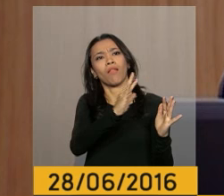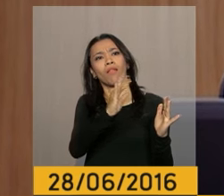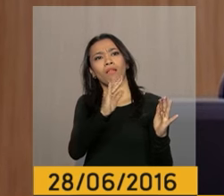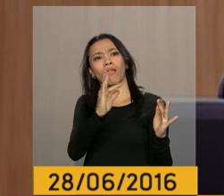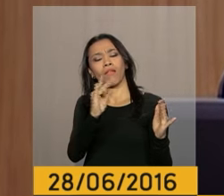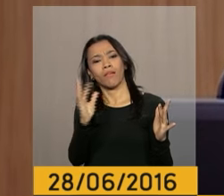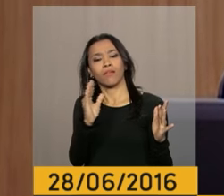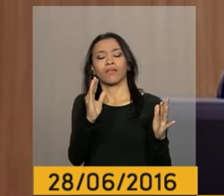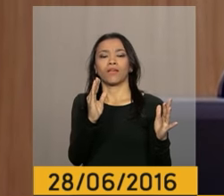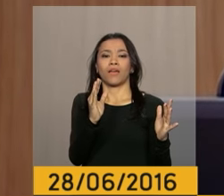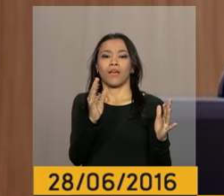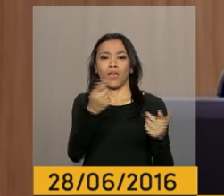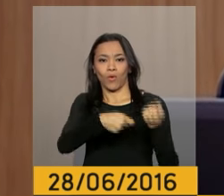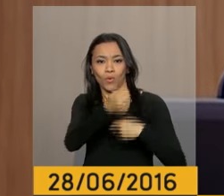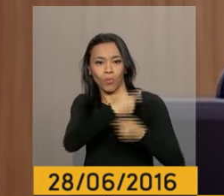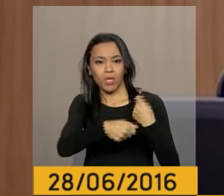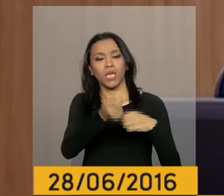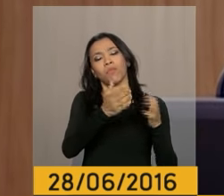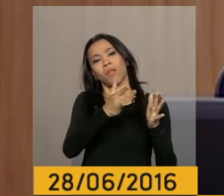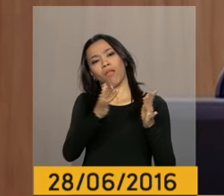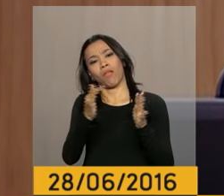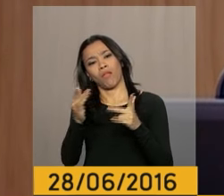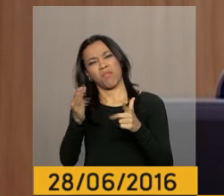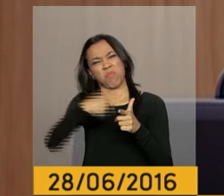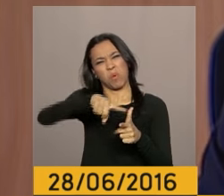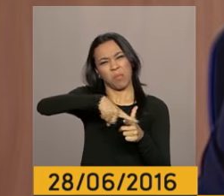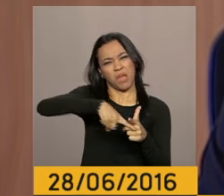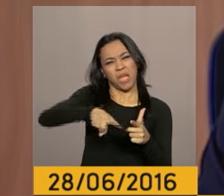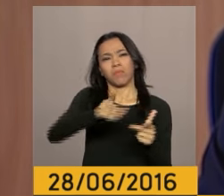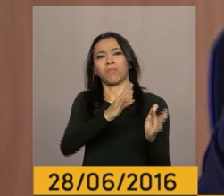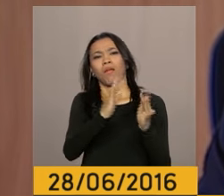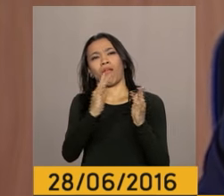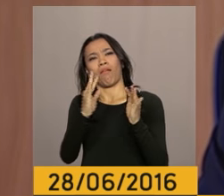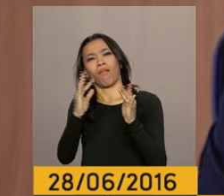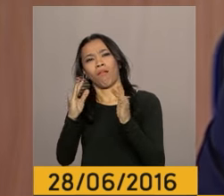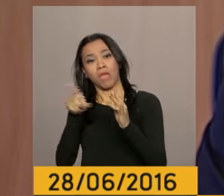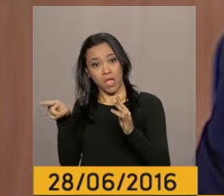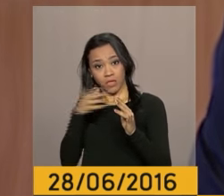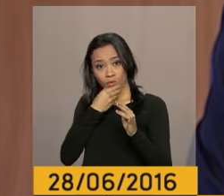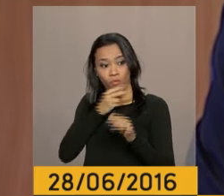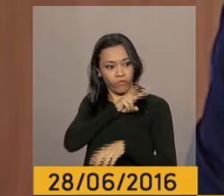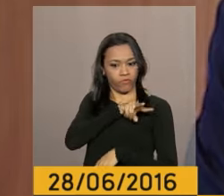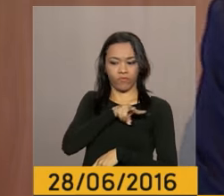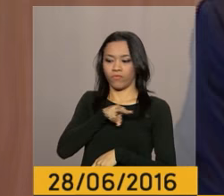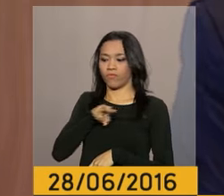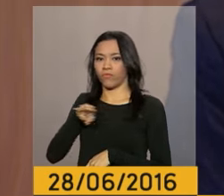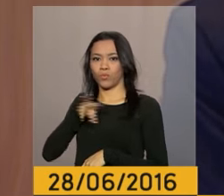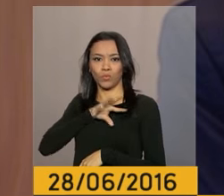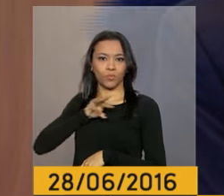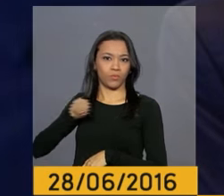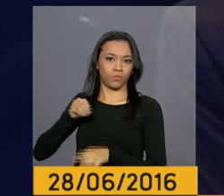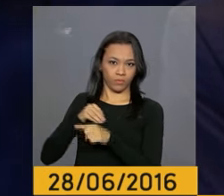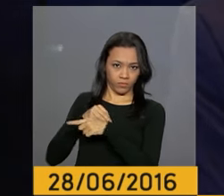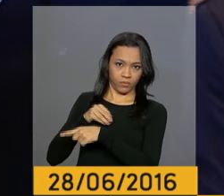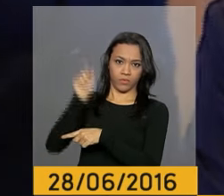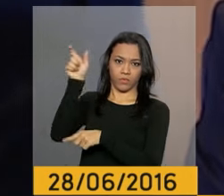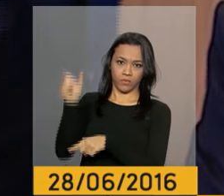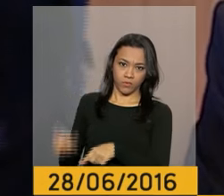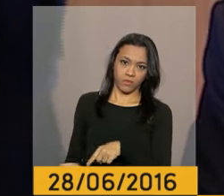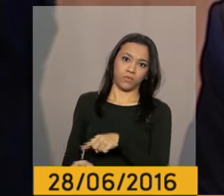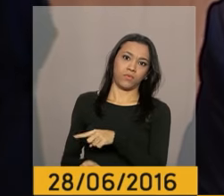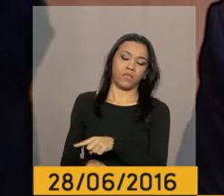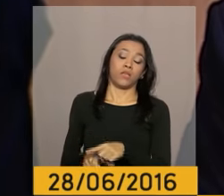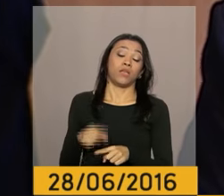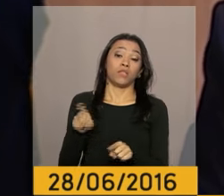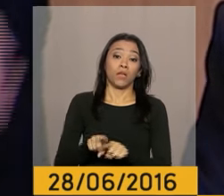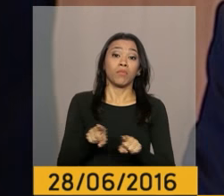também viveu crises. Não sei, quem sabe ele foi um dos que trabalhou na negociação